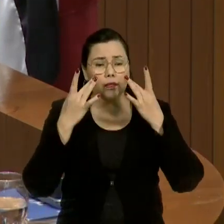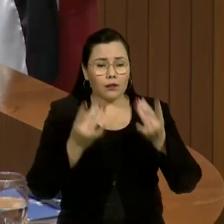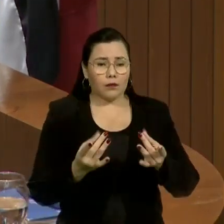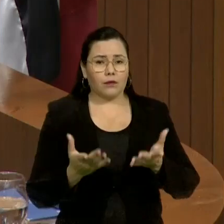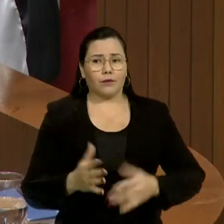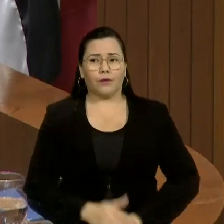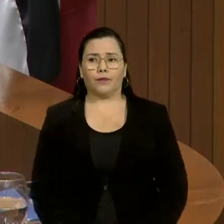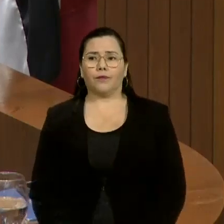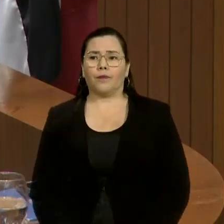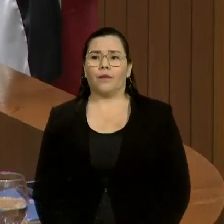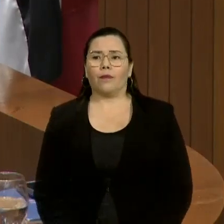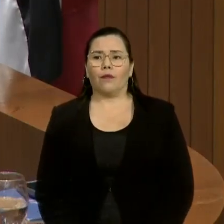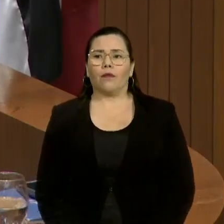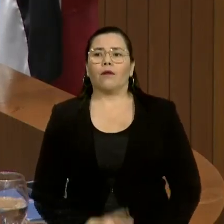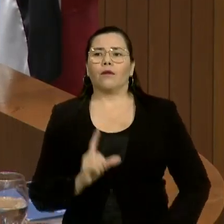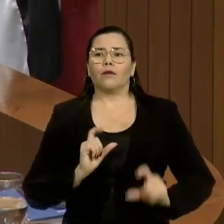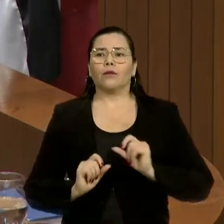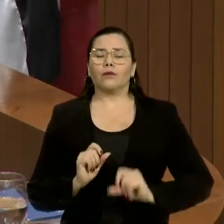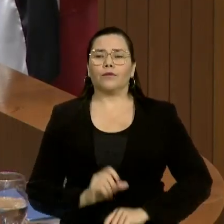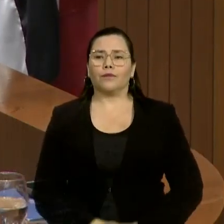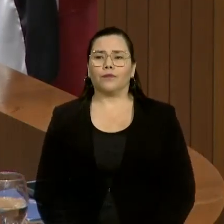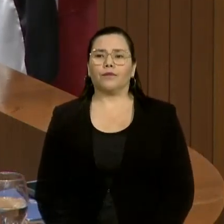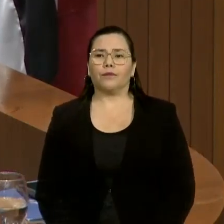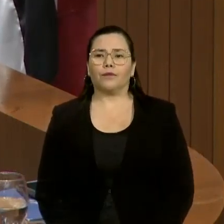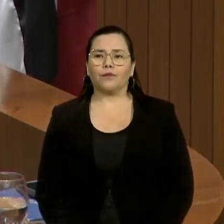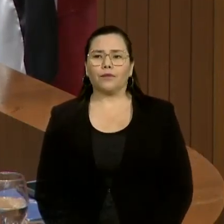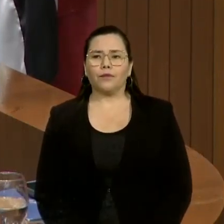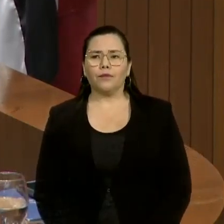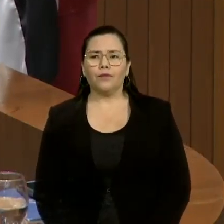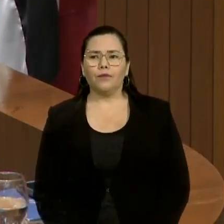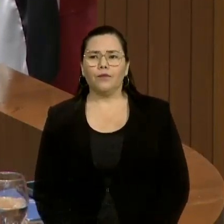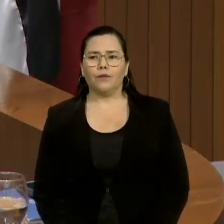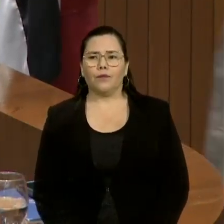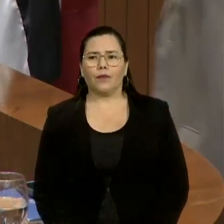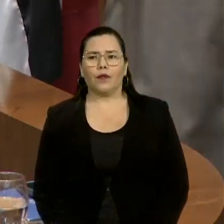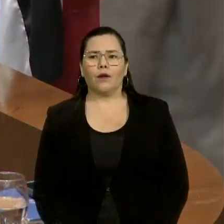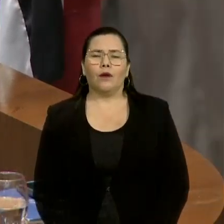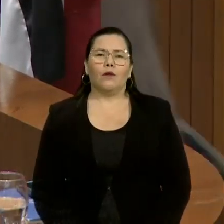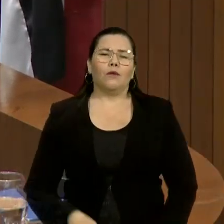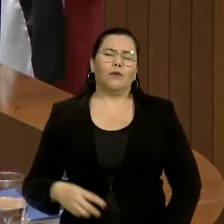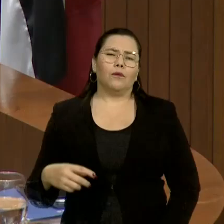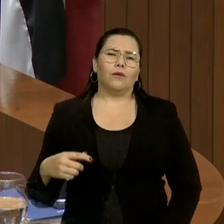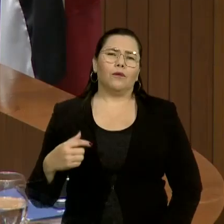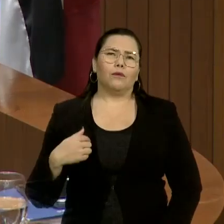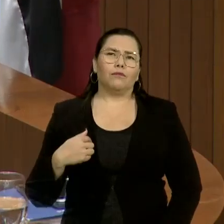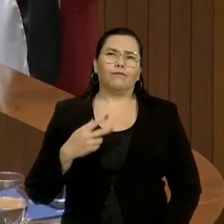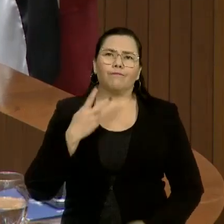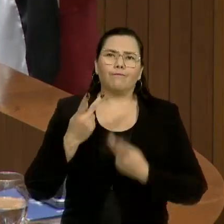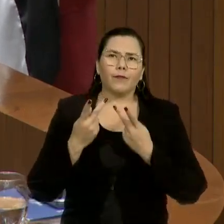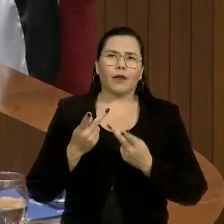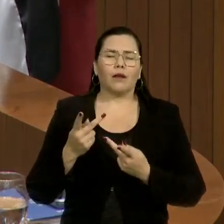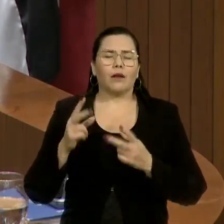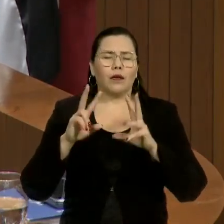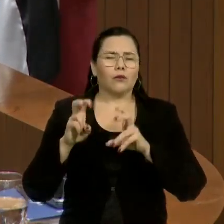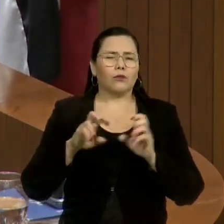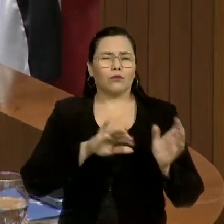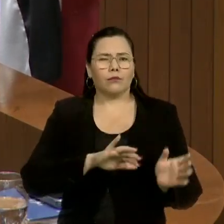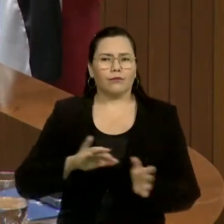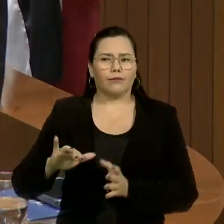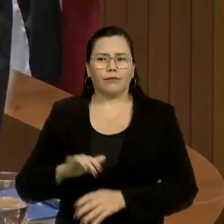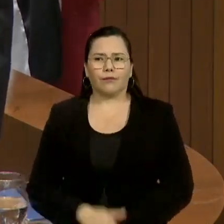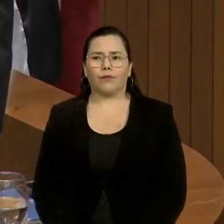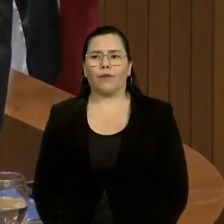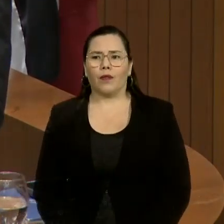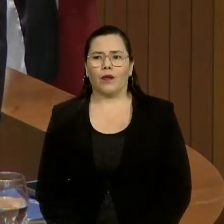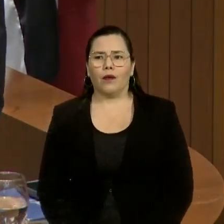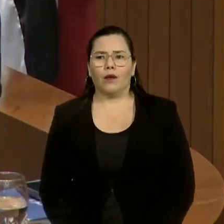até permite que o carnaval seja feito nesse formato de micarina, de Vila Mix. Mas o